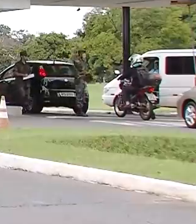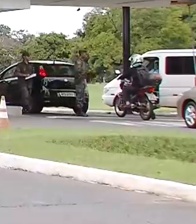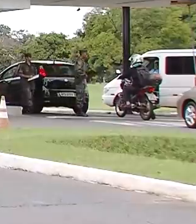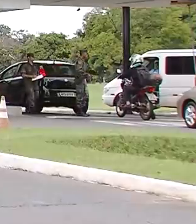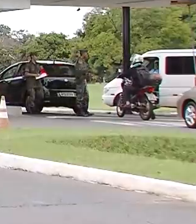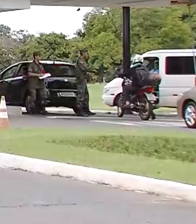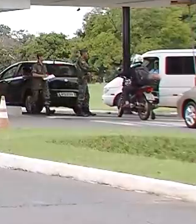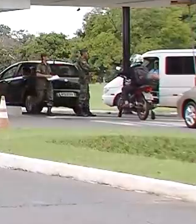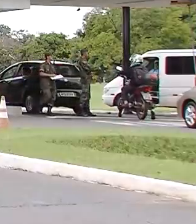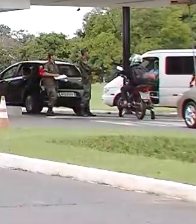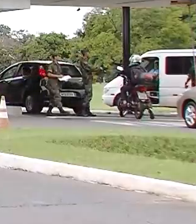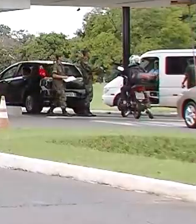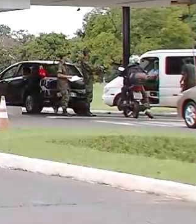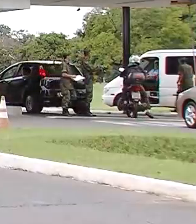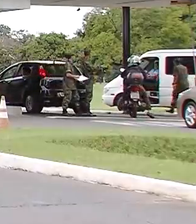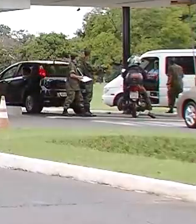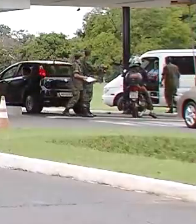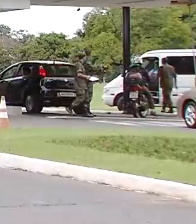Transcrição Legendas Pedro Negri